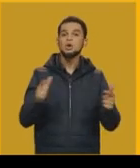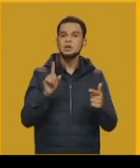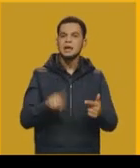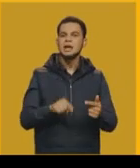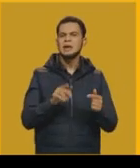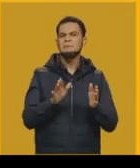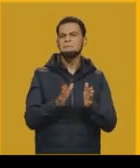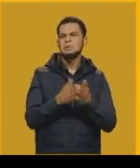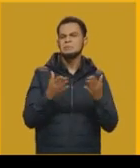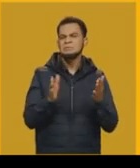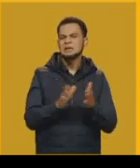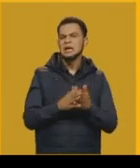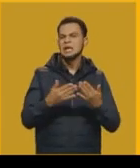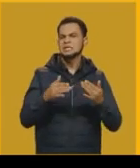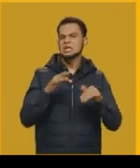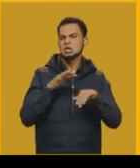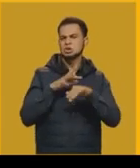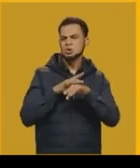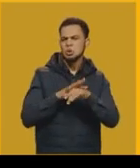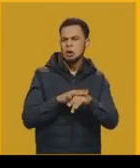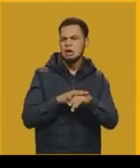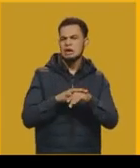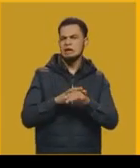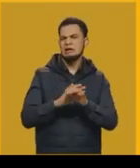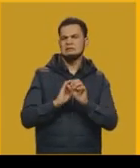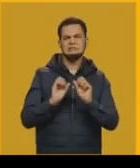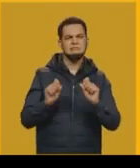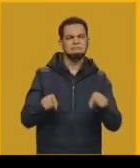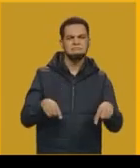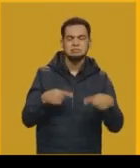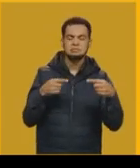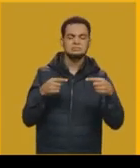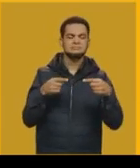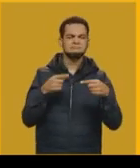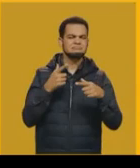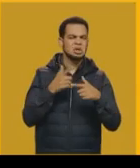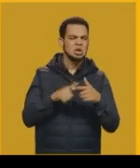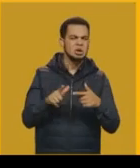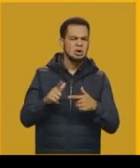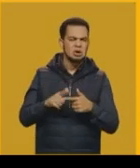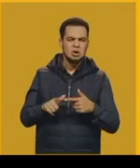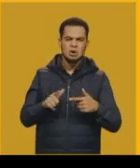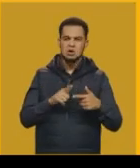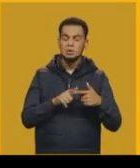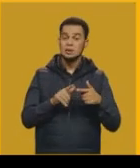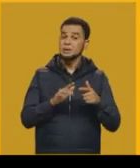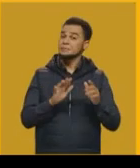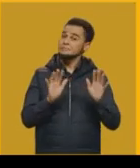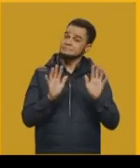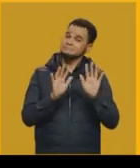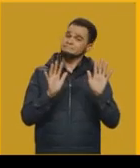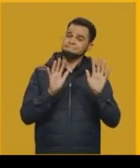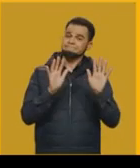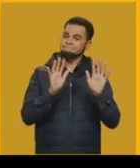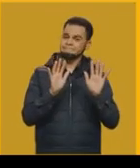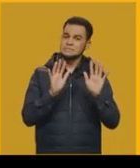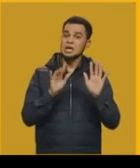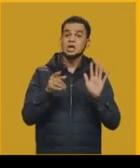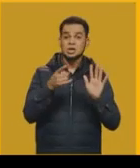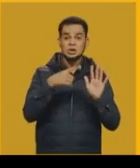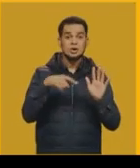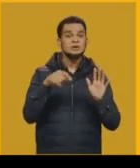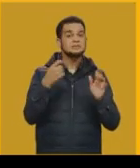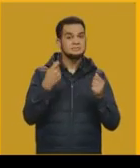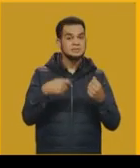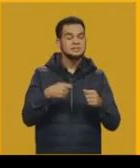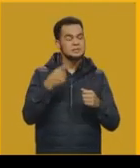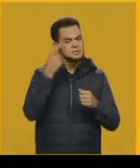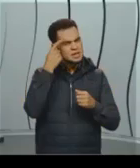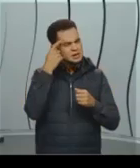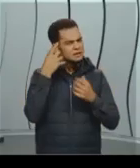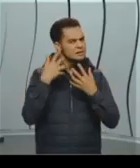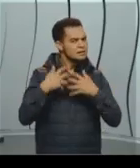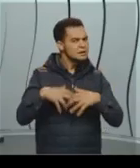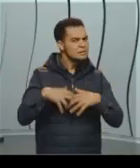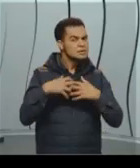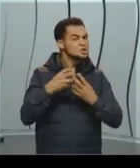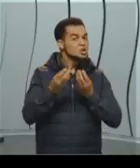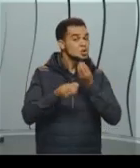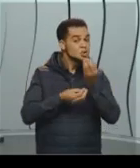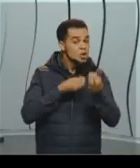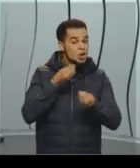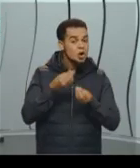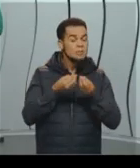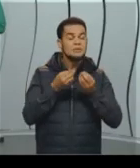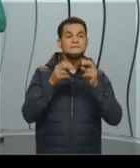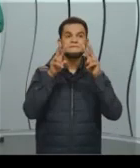e conflitos. Então, a ideia é a gente rever, né, essas formas estereotipadas de compreender, de analisar a